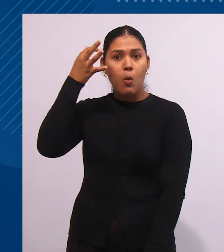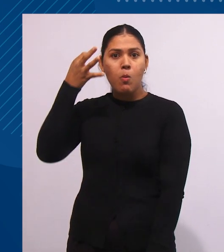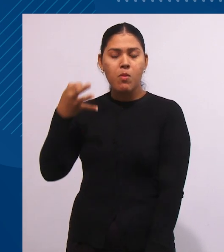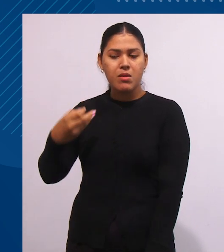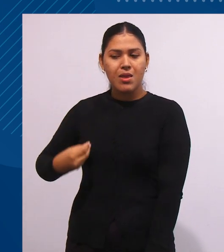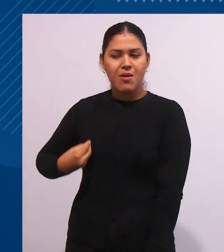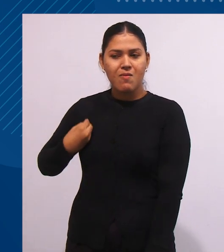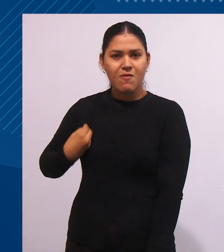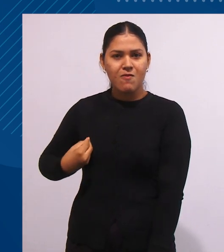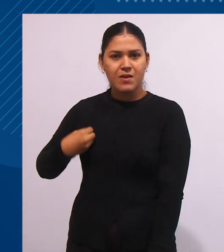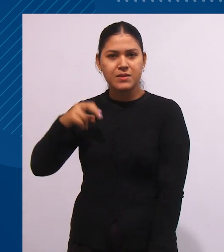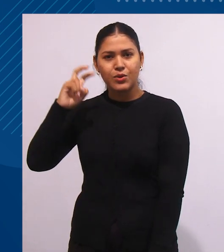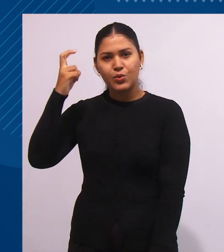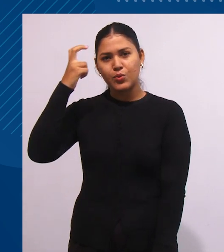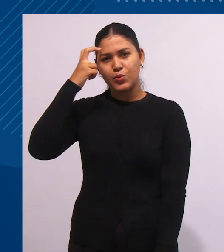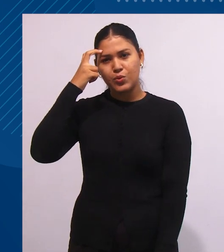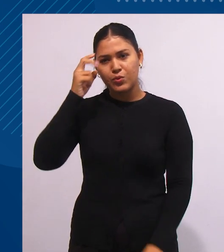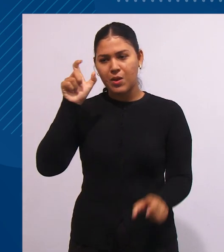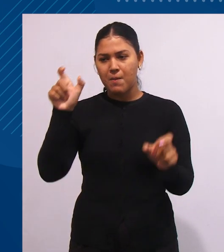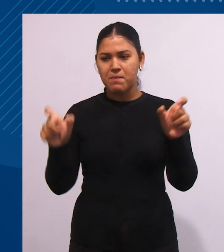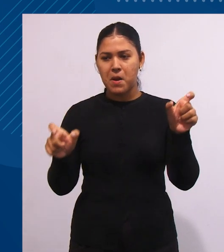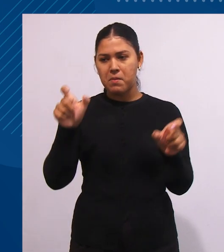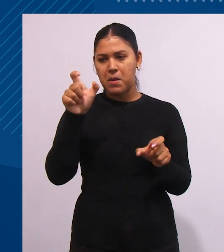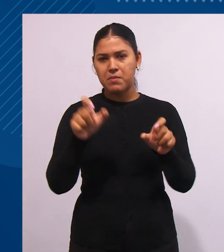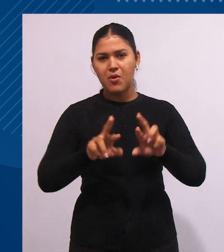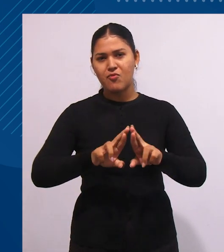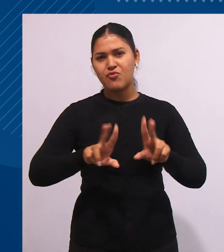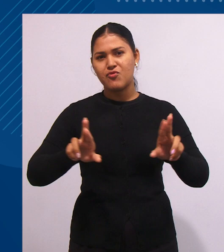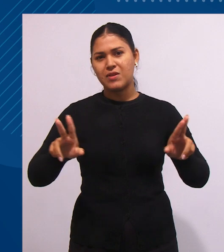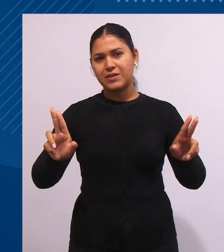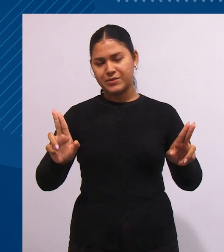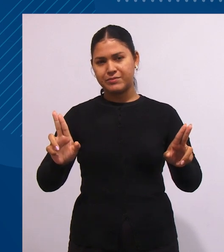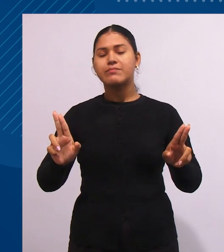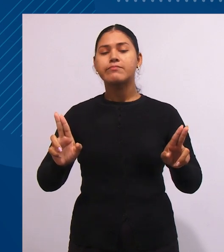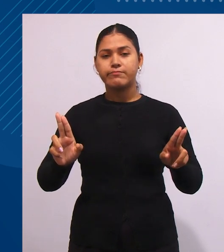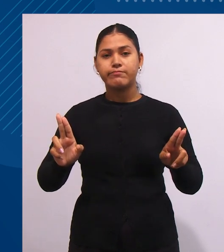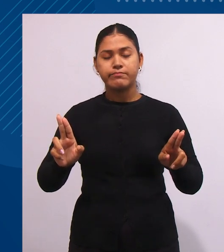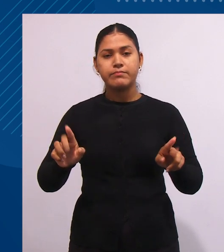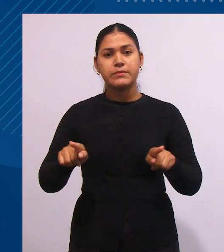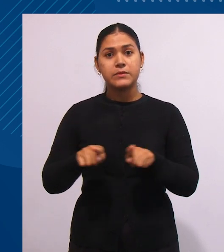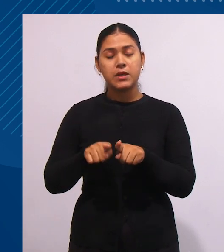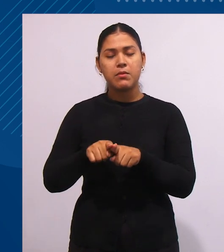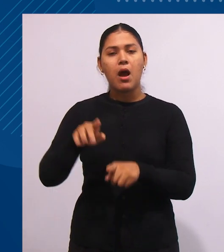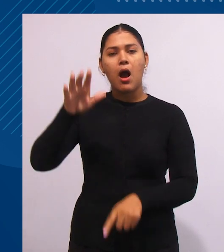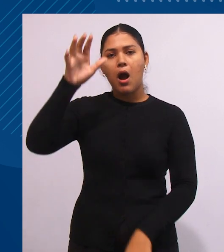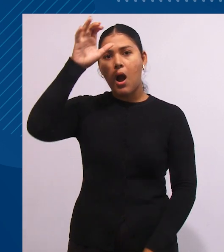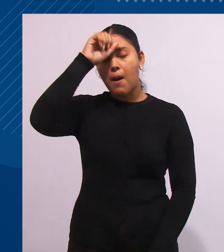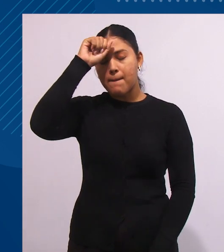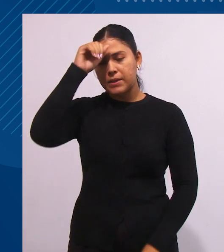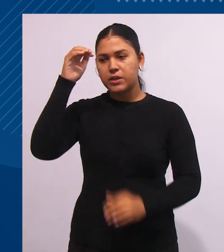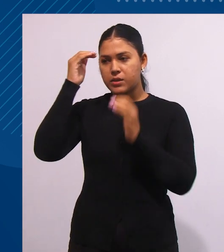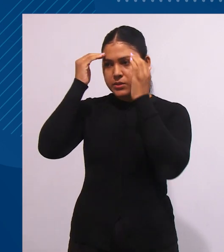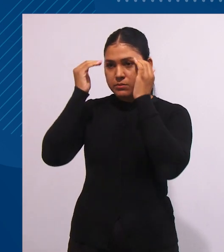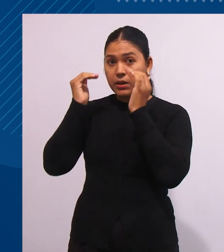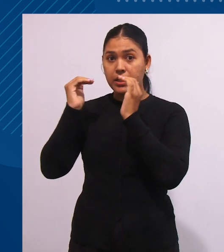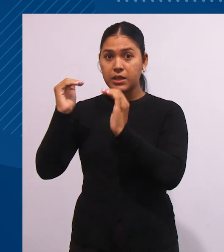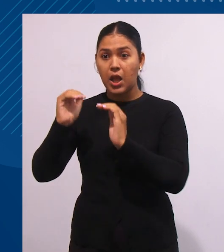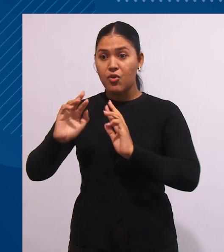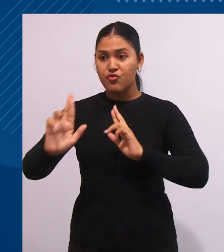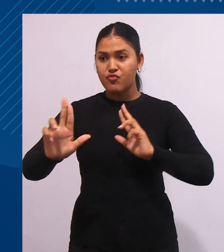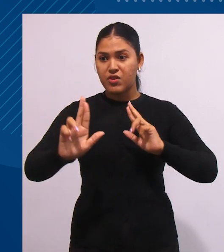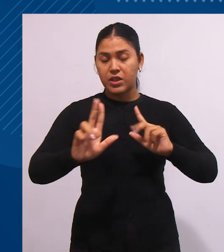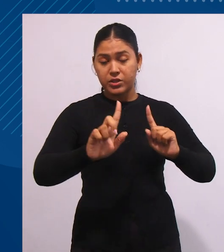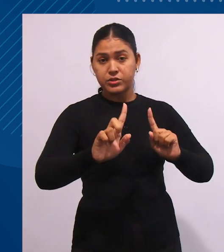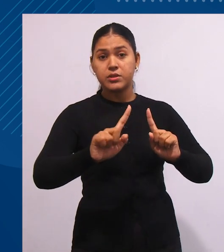intersecções culturais, né? E, ao mesmo tempo, você aprende a reconhecer e a respeitar as diferenças. E dentro dos